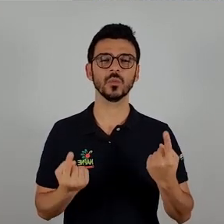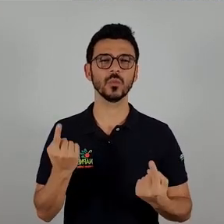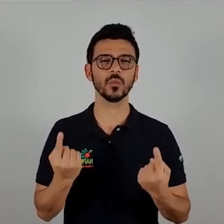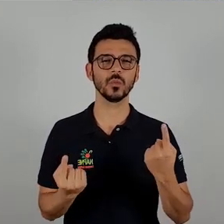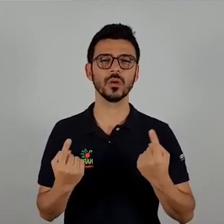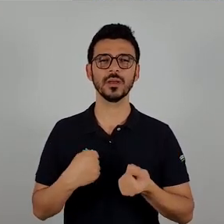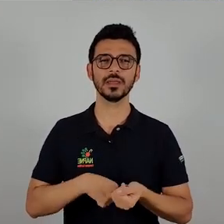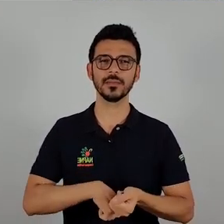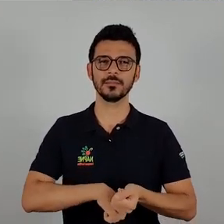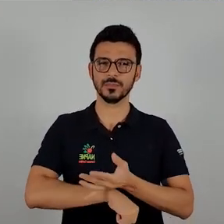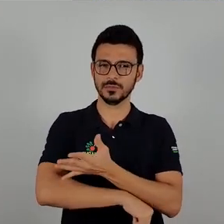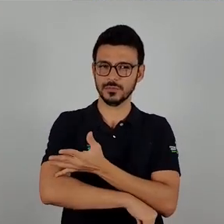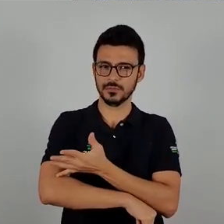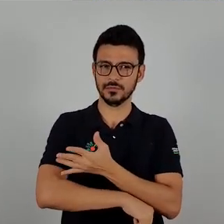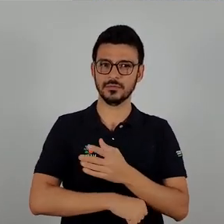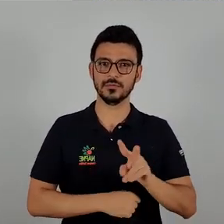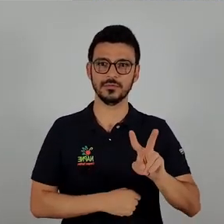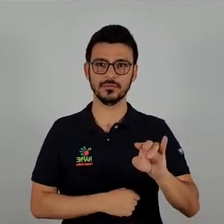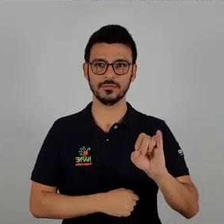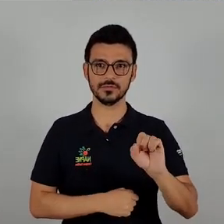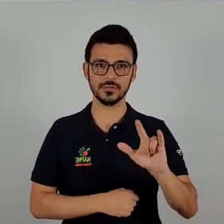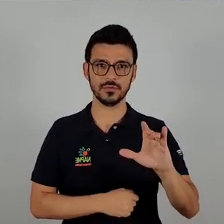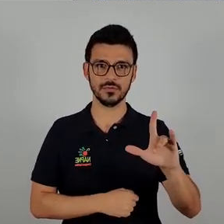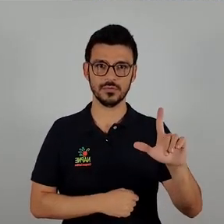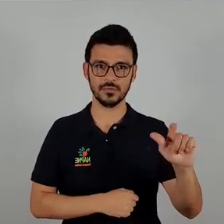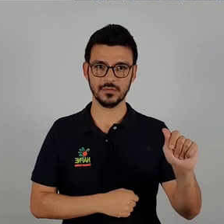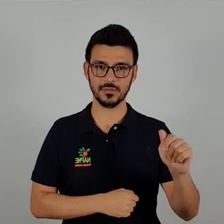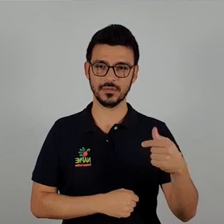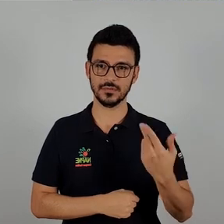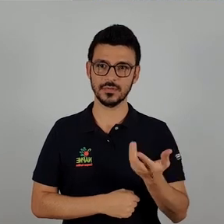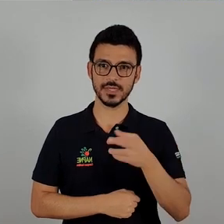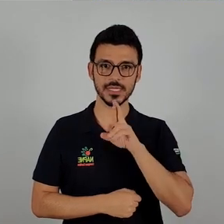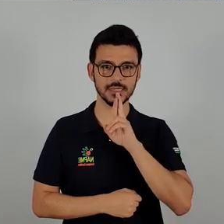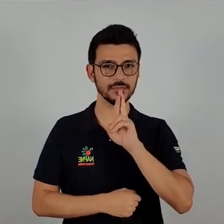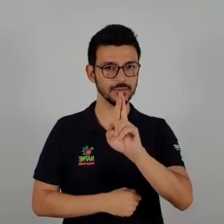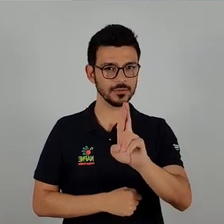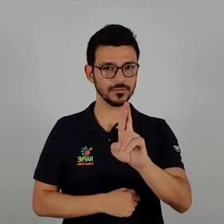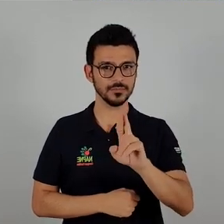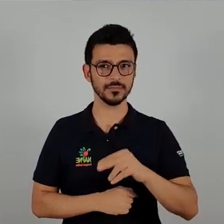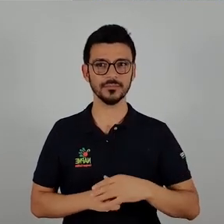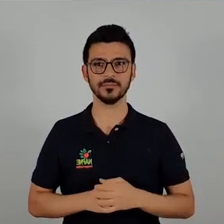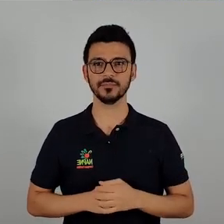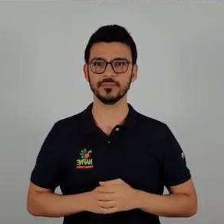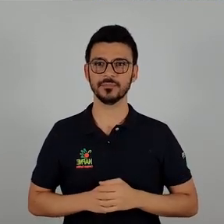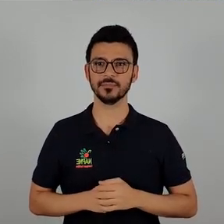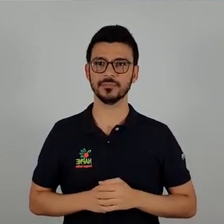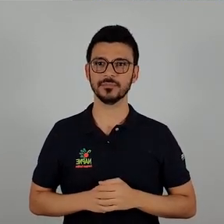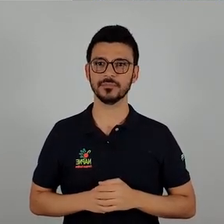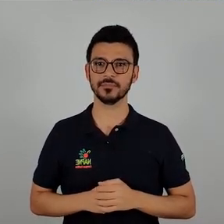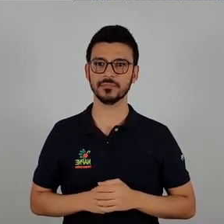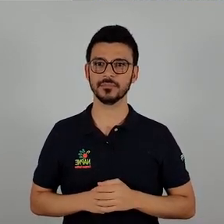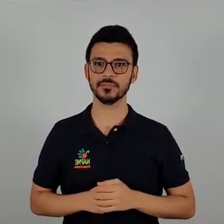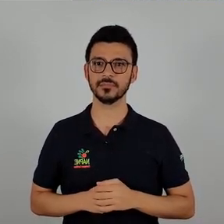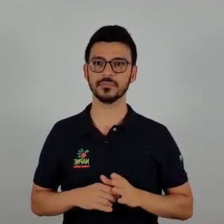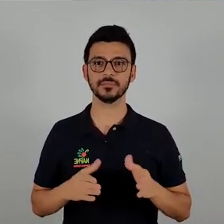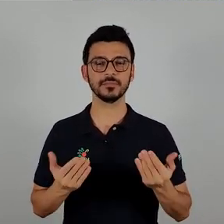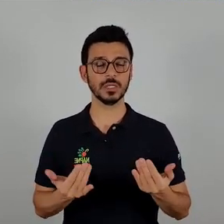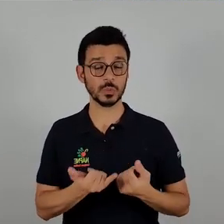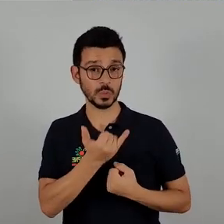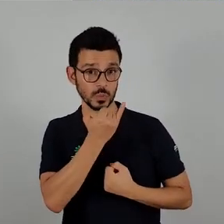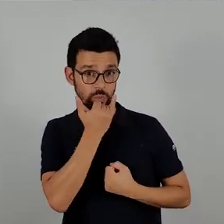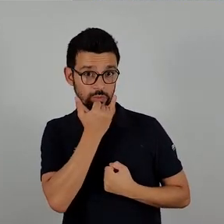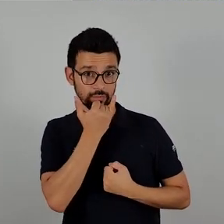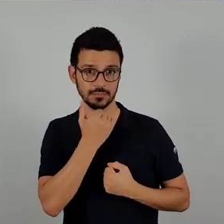a falta de confiança, iniciativa, coragem e indecisão, principalmente. Essa é a vesícula daí, tá? Então, as pedras